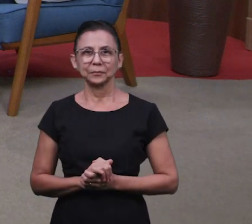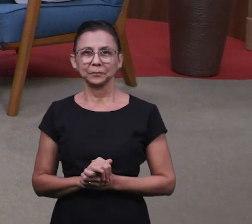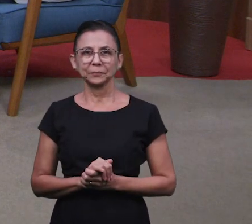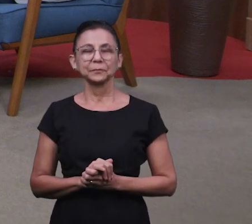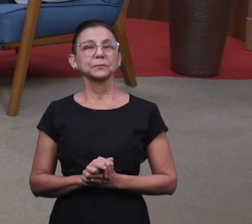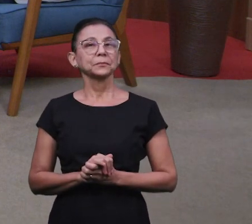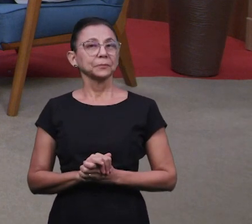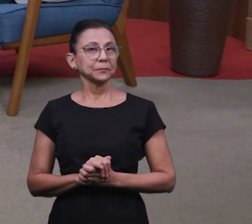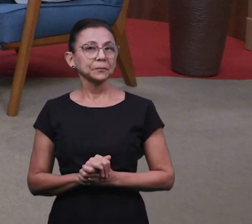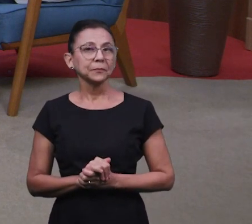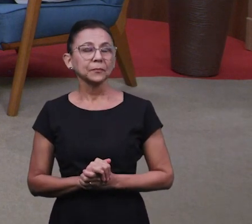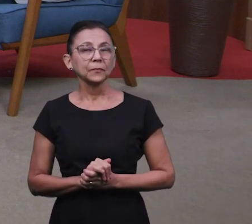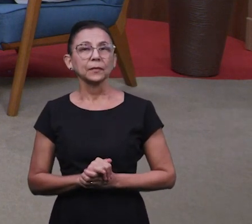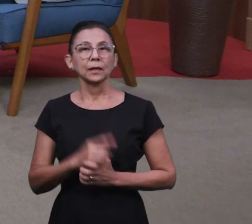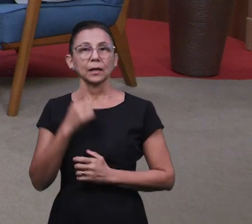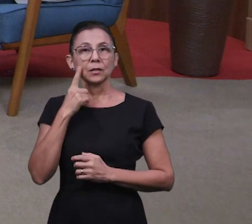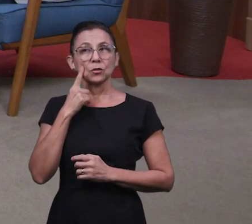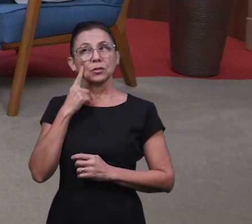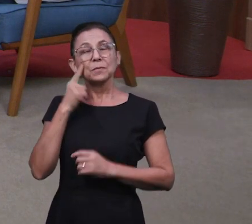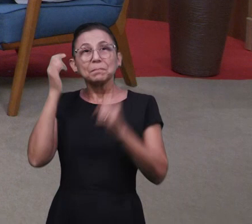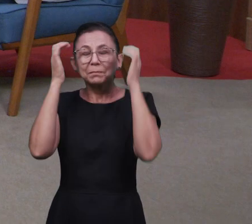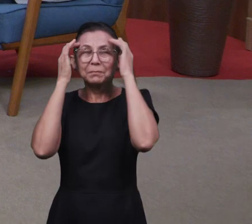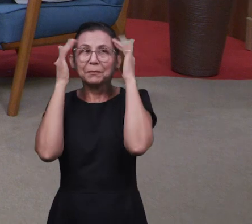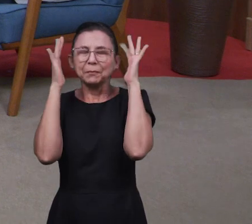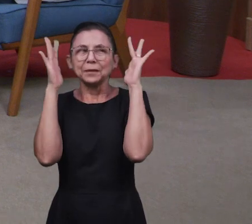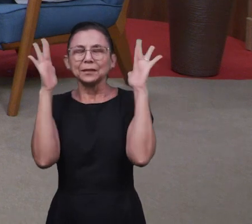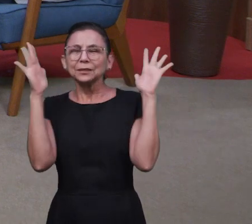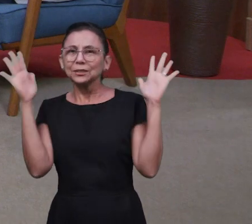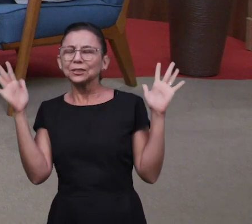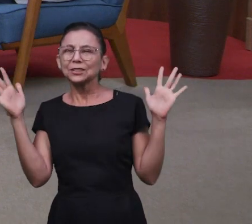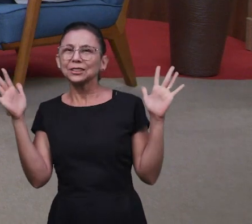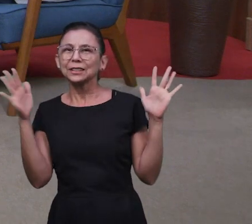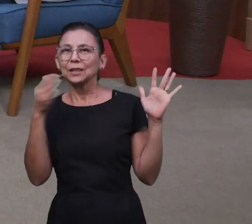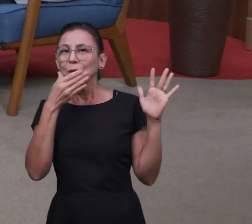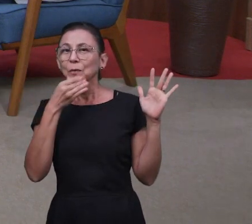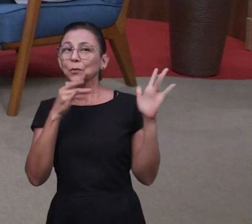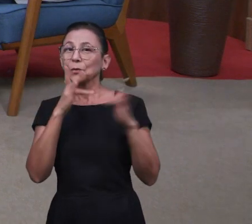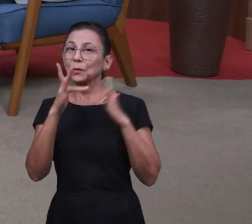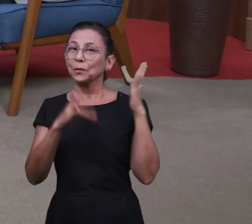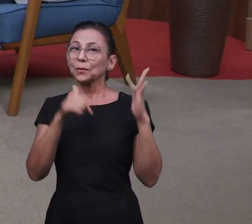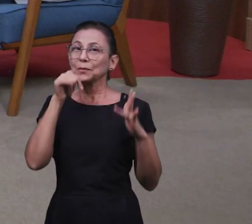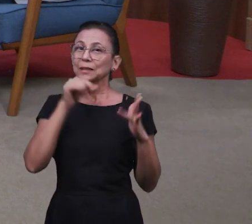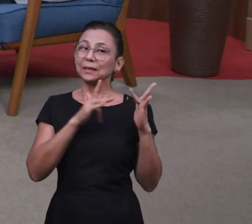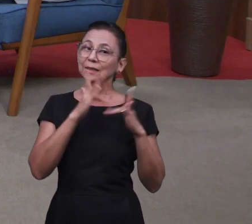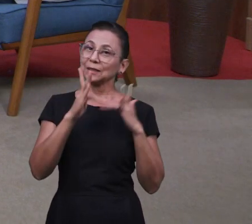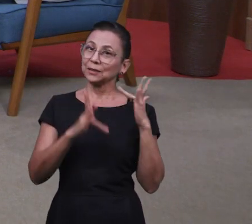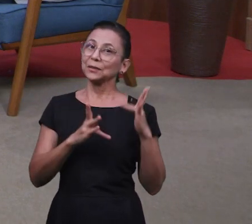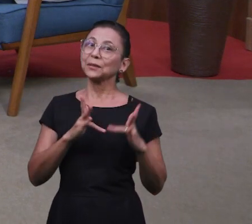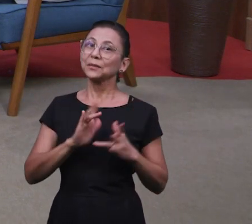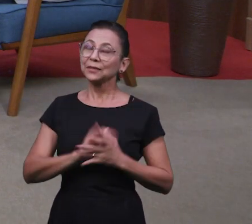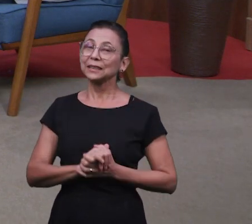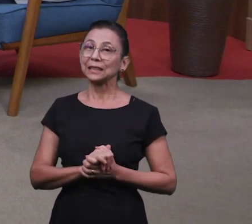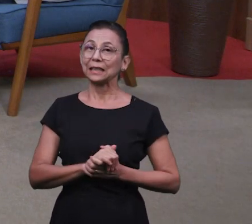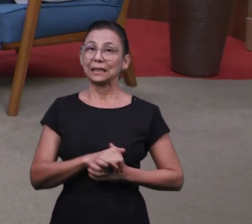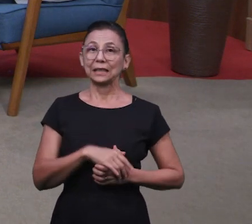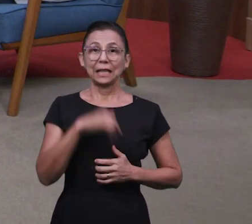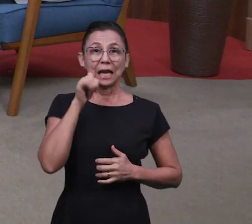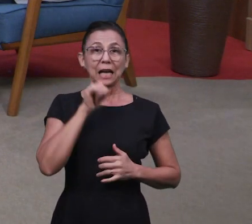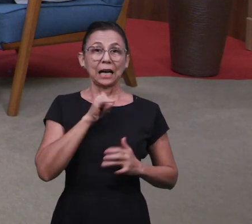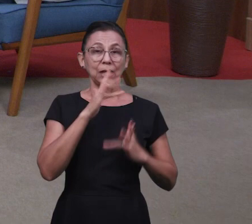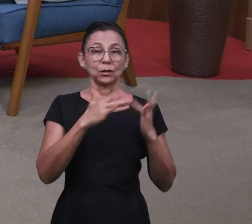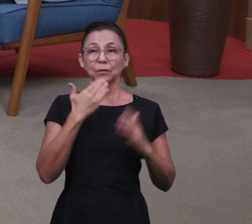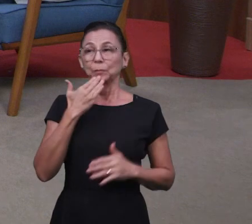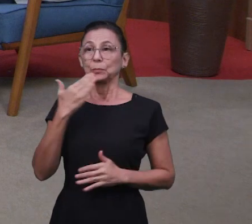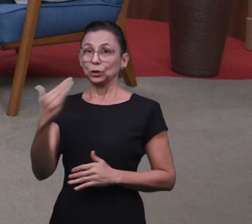gente vê a imagem, a cena, né, do noivo e da noiva. Que aqui é a noiva pedindo. A